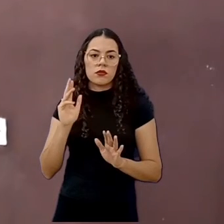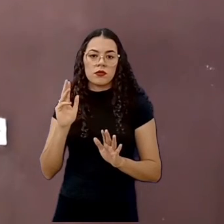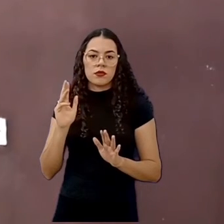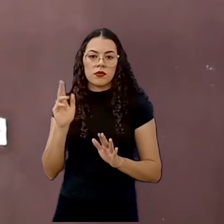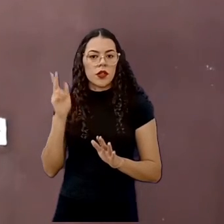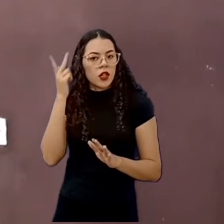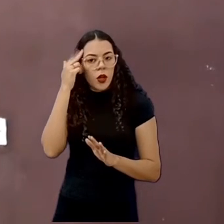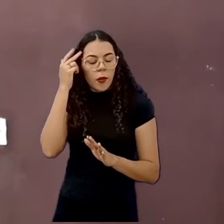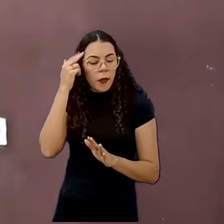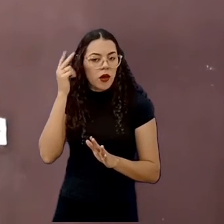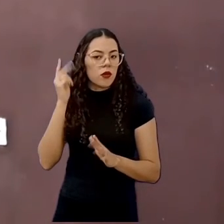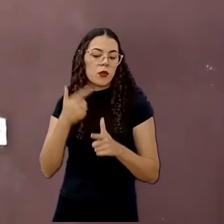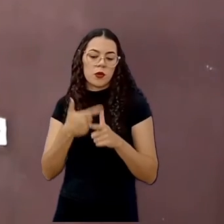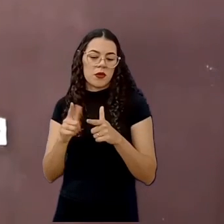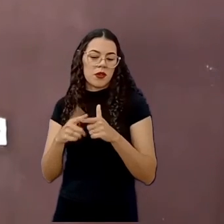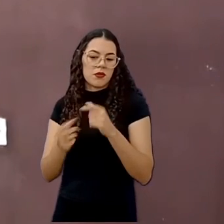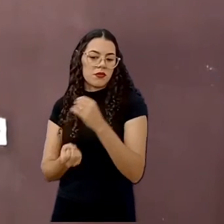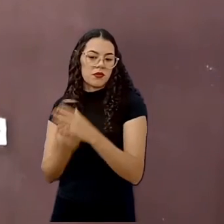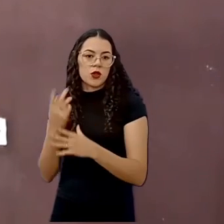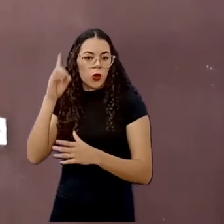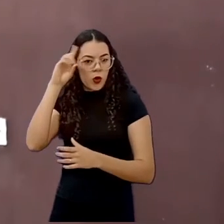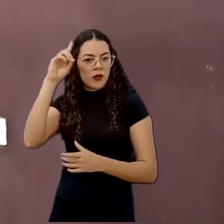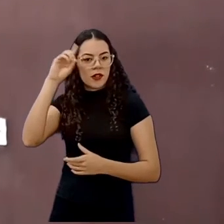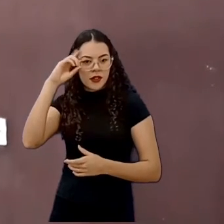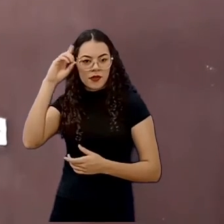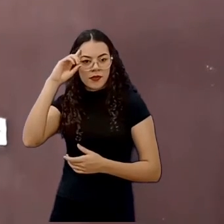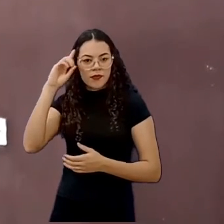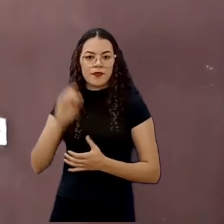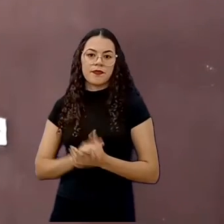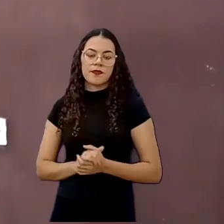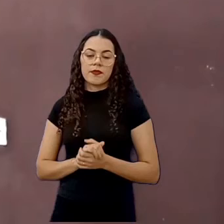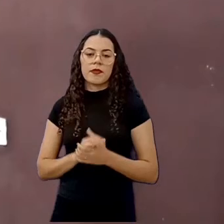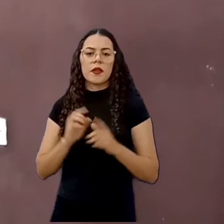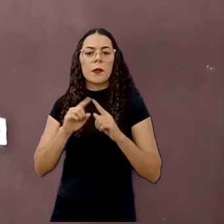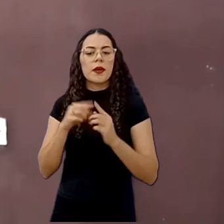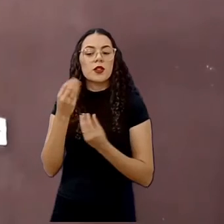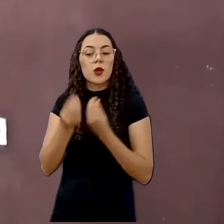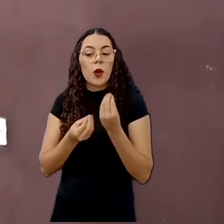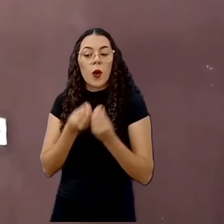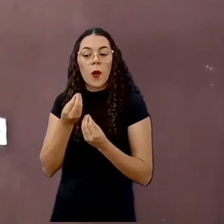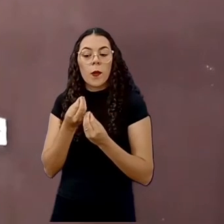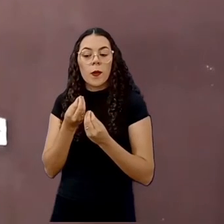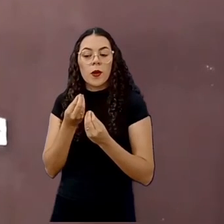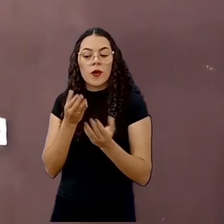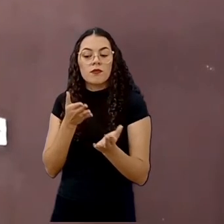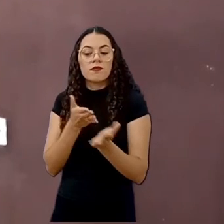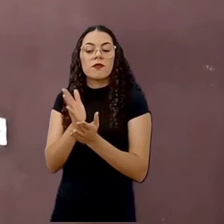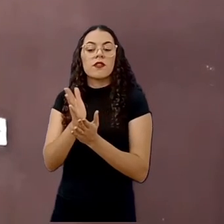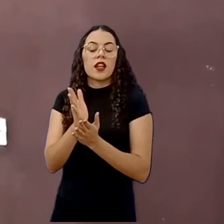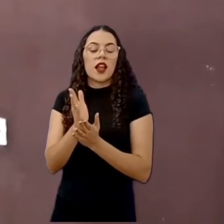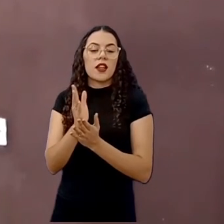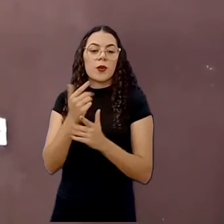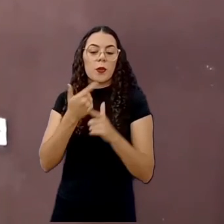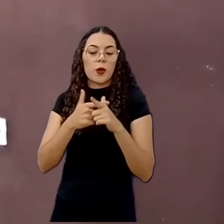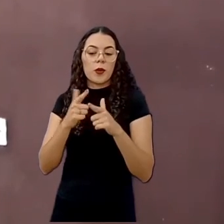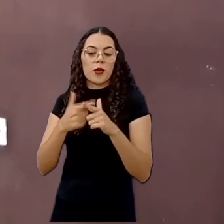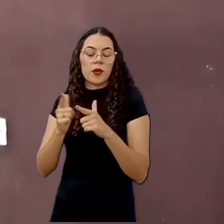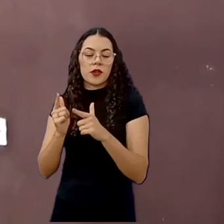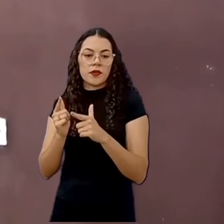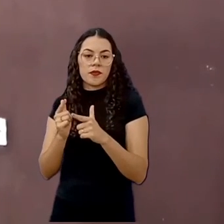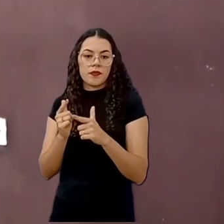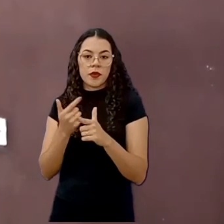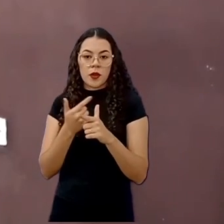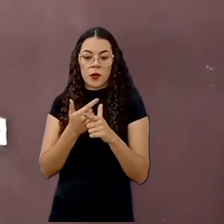exclusivo. Isso acontece com todo mundo. Mas como é que você tem passado por elas? Você tem passado